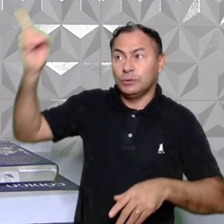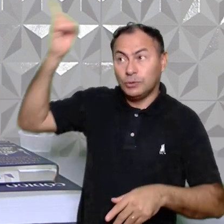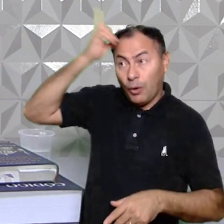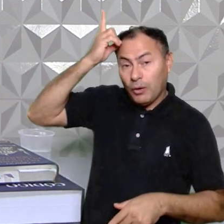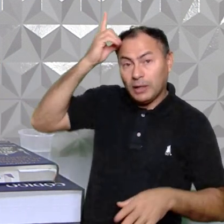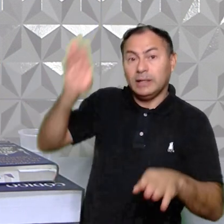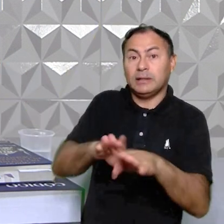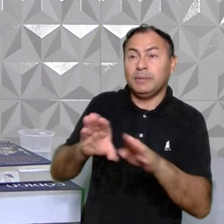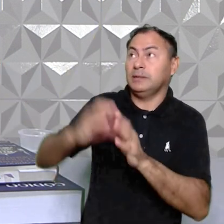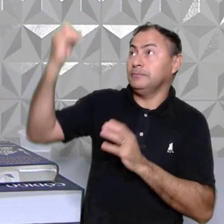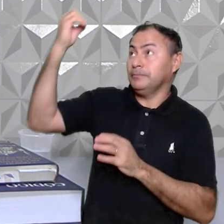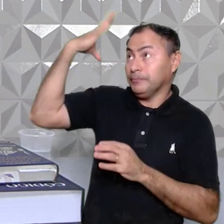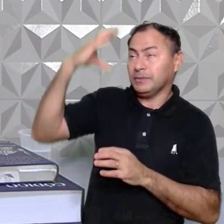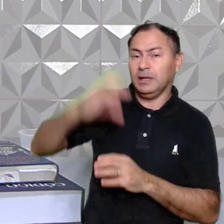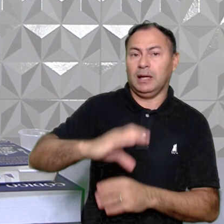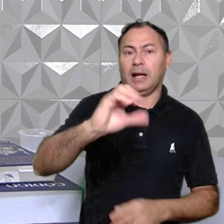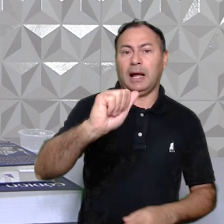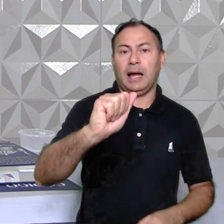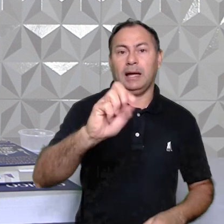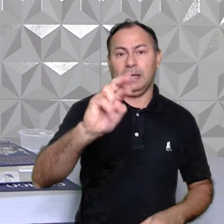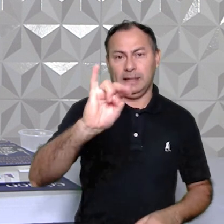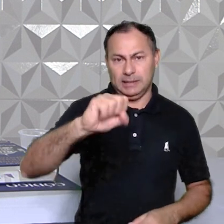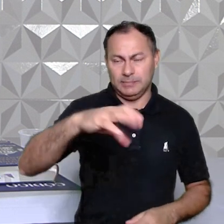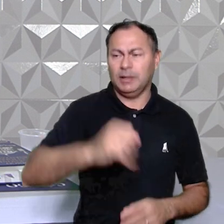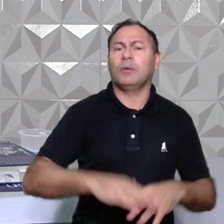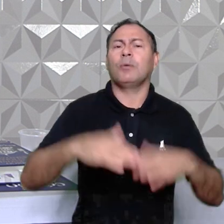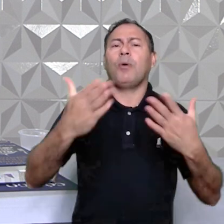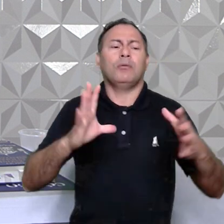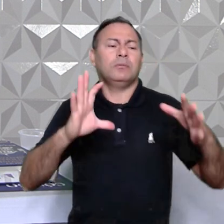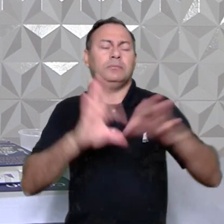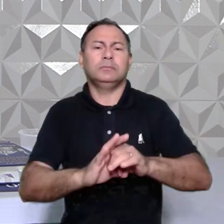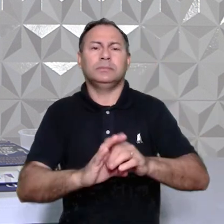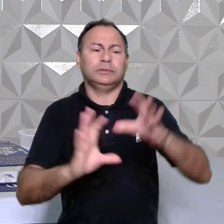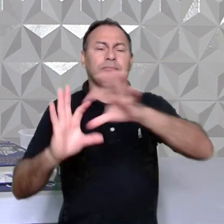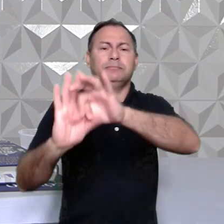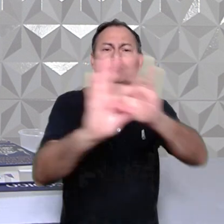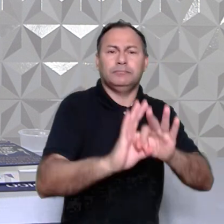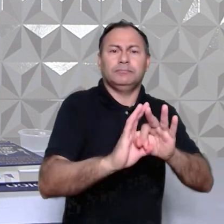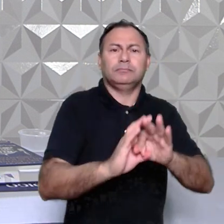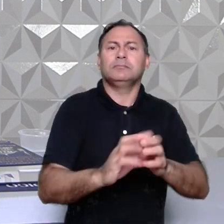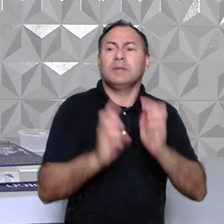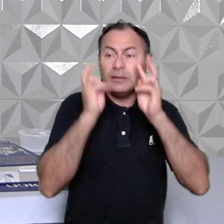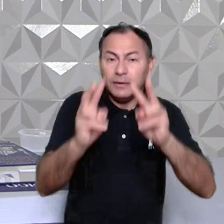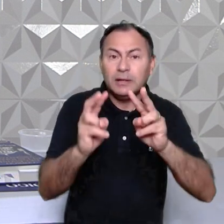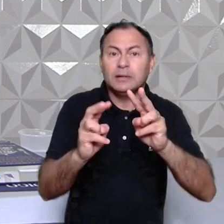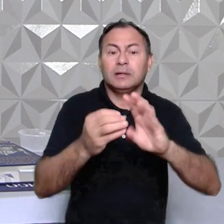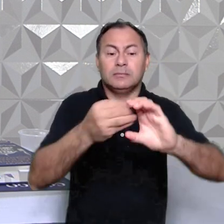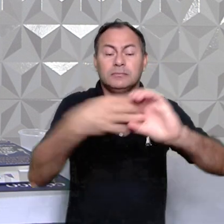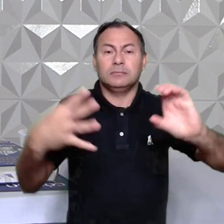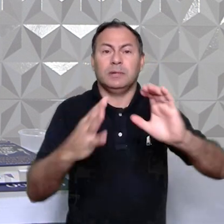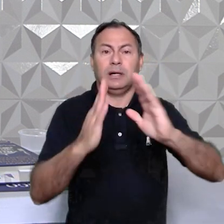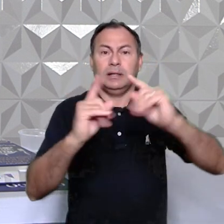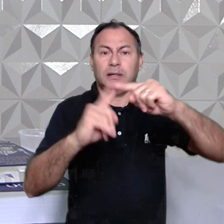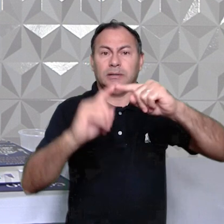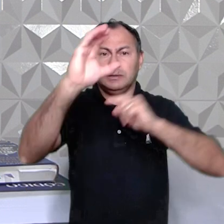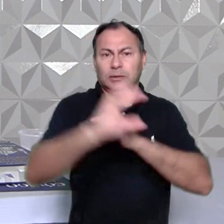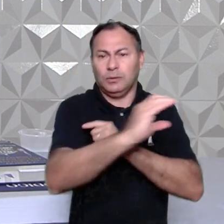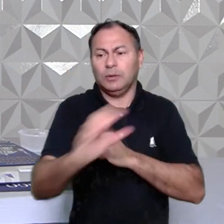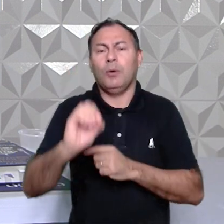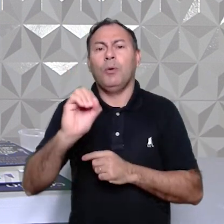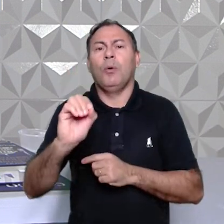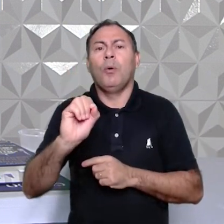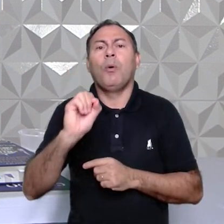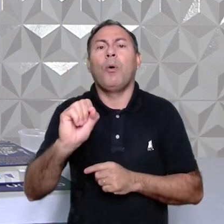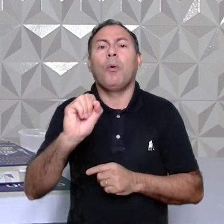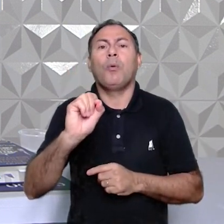carismas. Quais são os vínculos de comunhão visíveis que caracterizam a Igreja Católica? Ou o